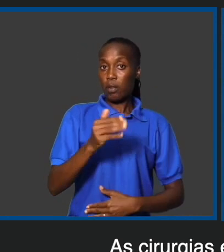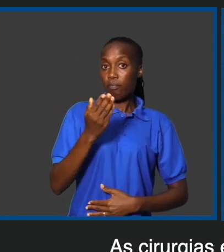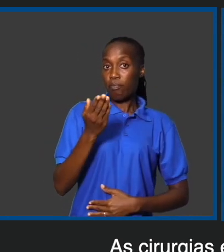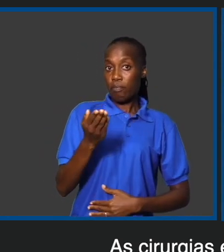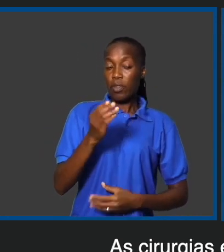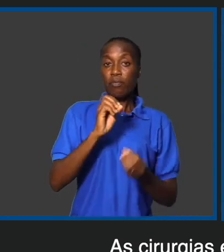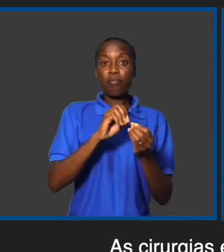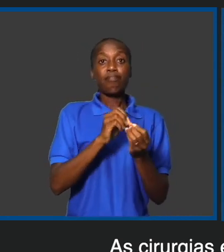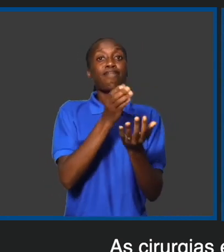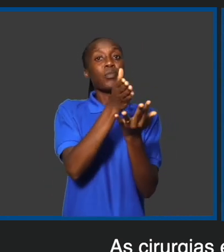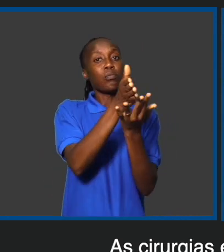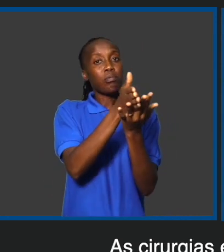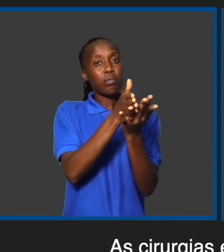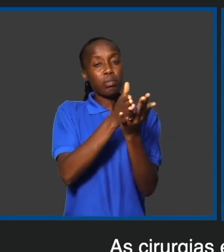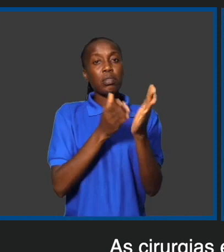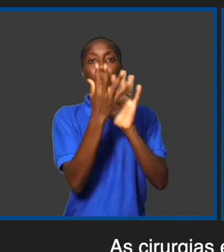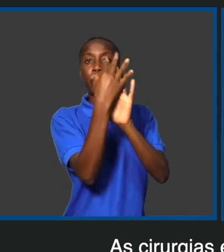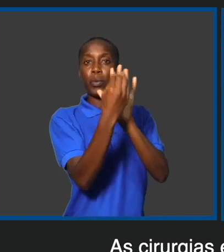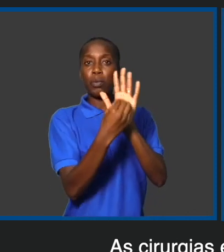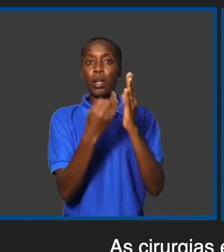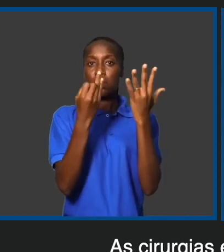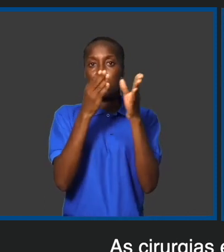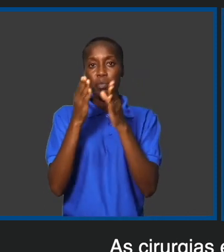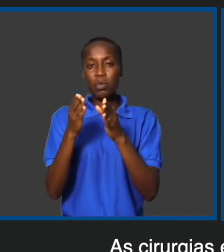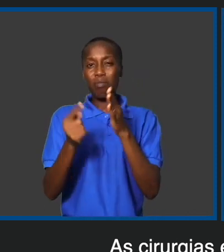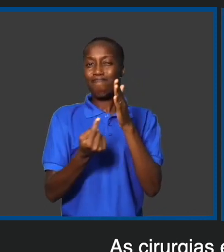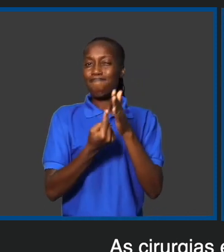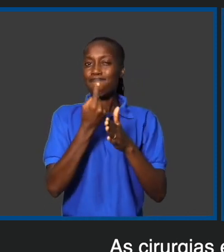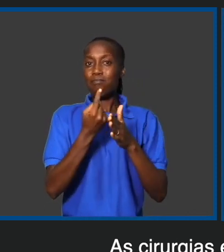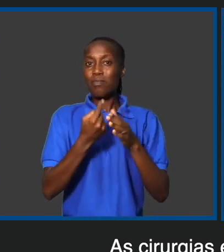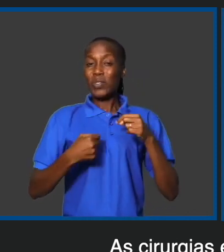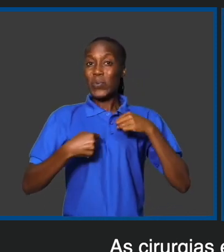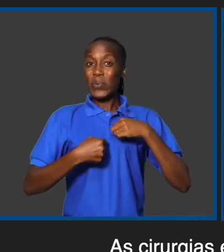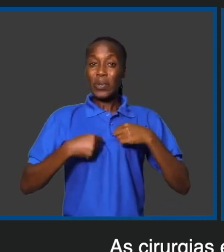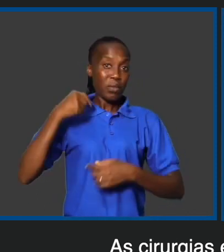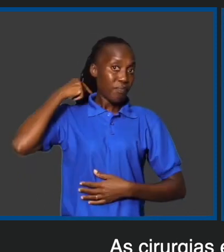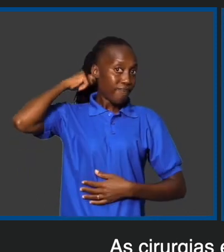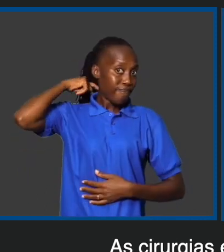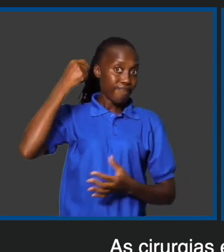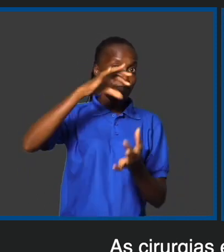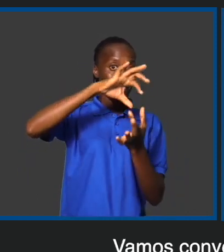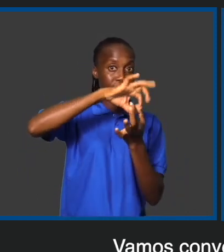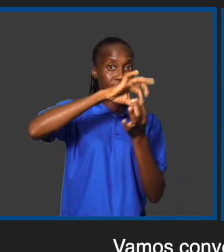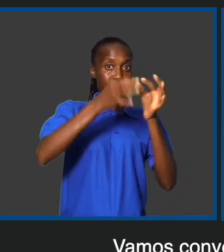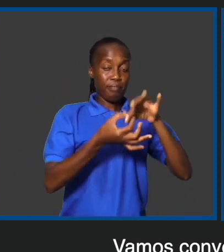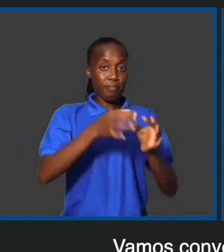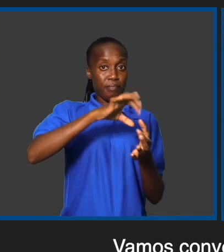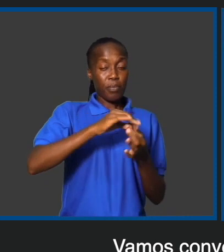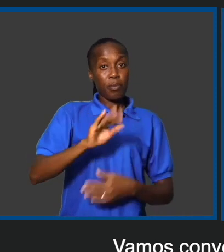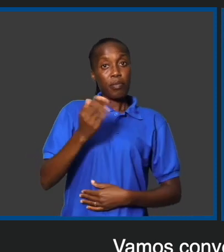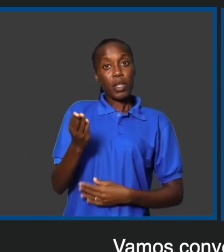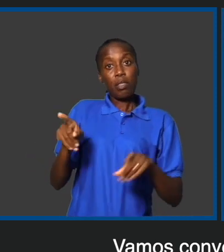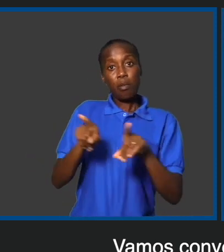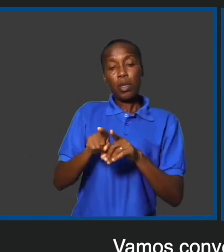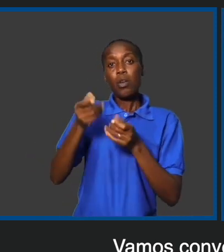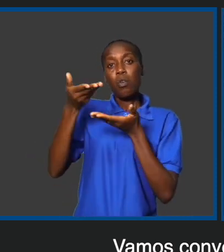ser realizadas cirurgia sete pacientes que sofrem da coluna vertebral. Também vamos